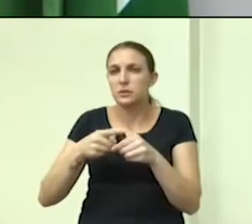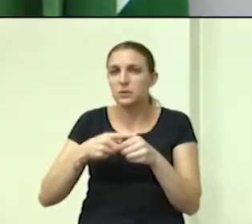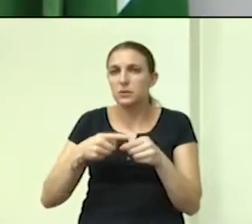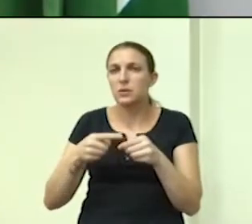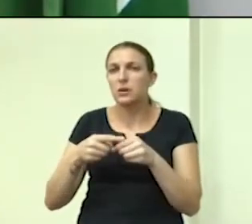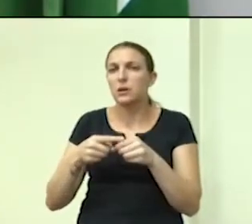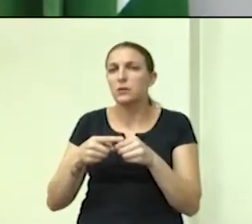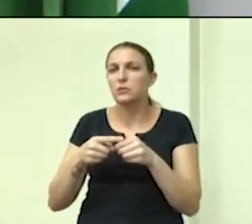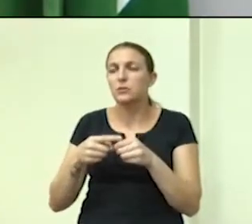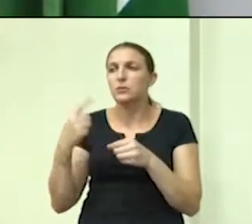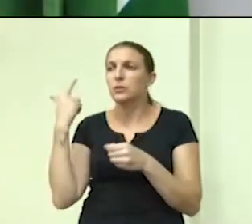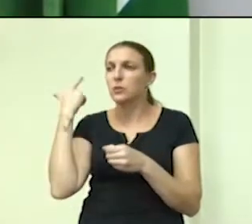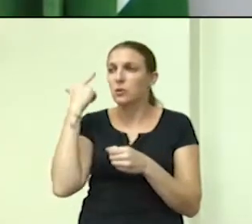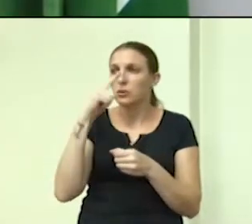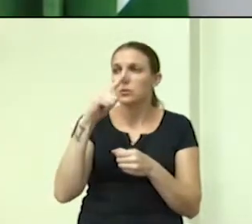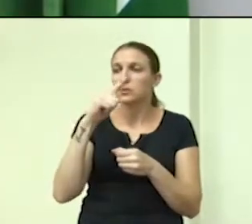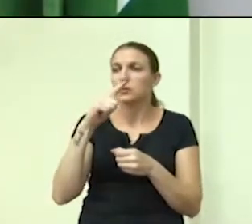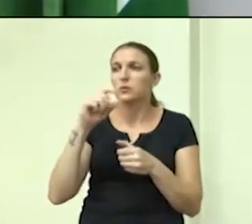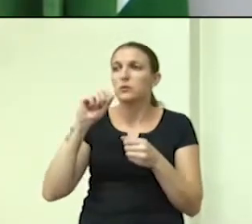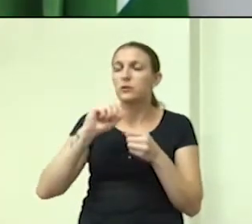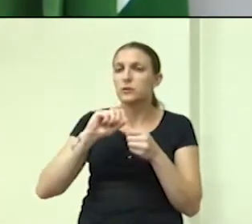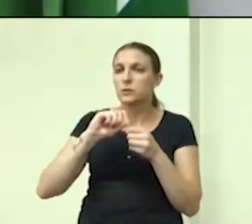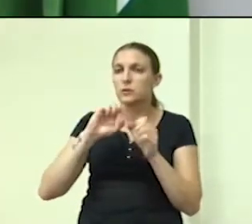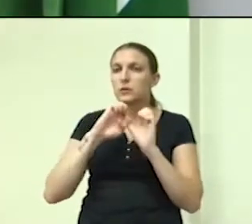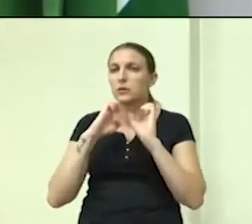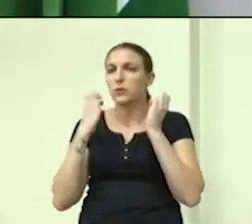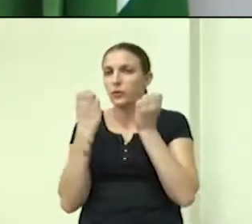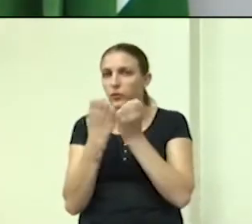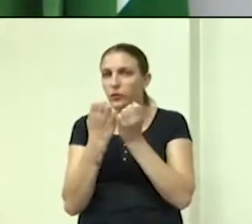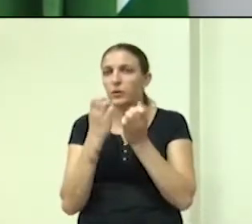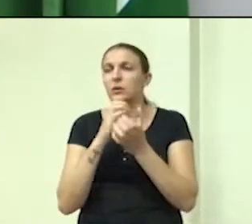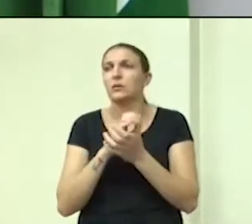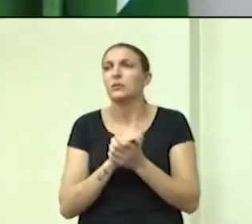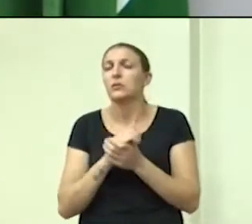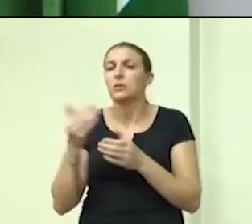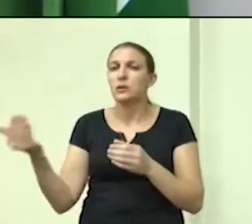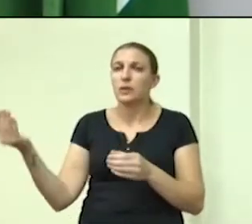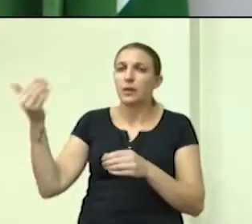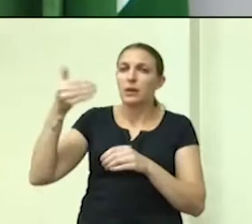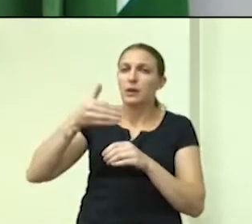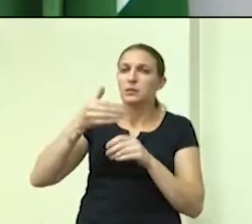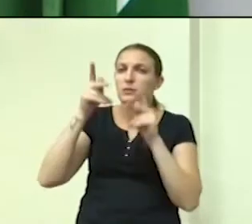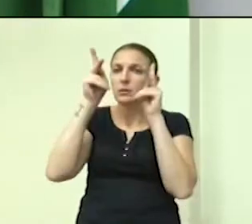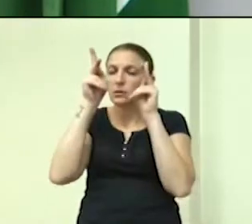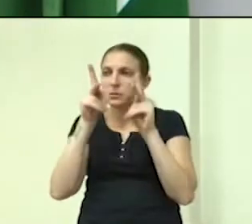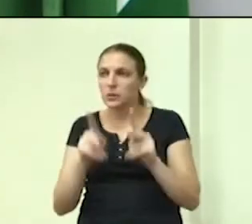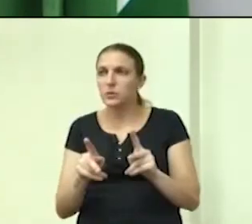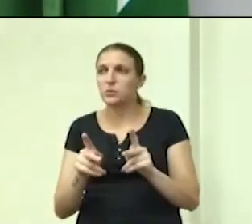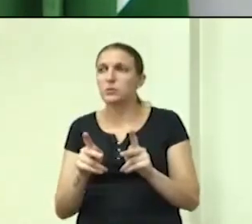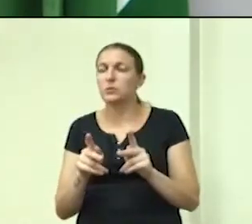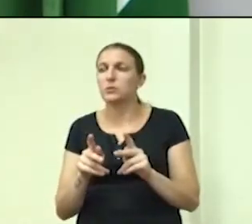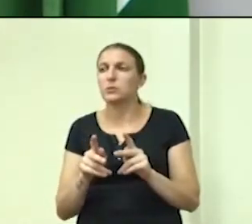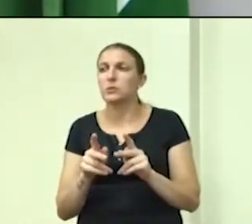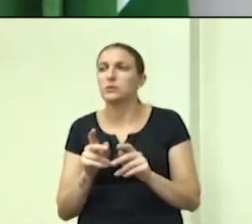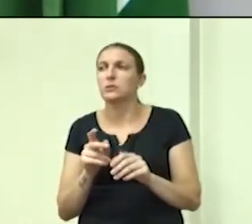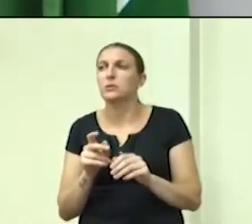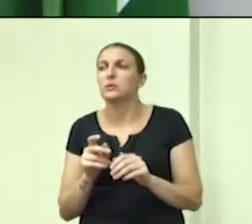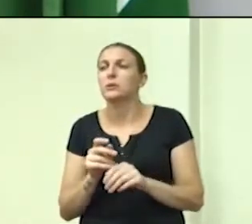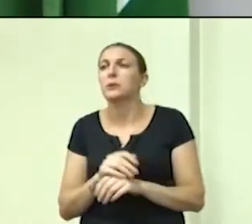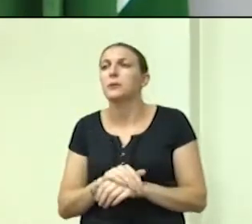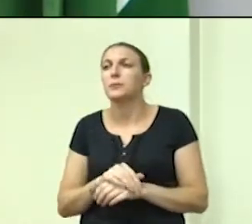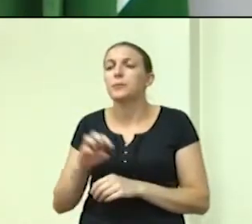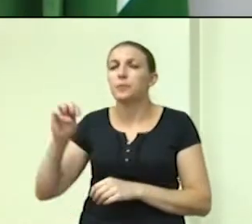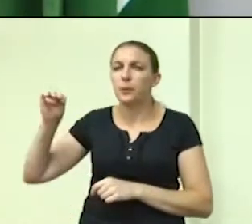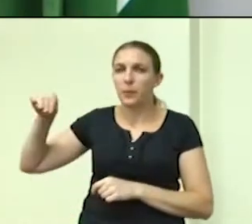gente conseguir trazer esses dois mestres lá. O mestre René já veio aqui 3 vezes, né? Porque ele é meu mestre e padrinho do